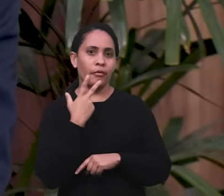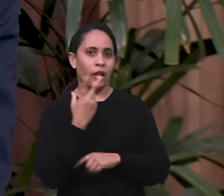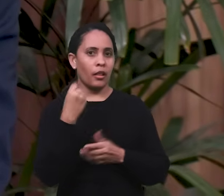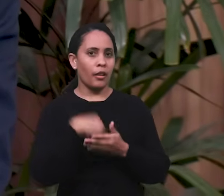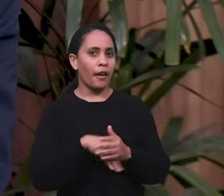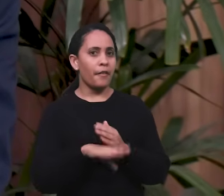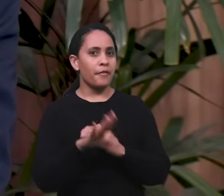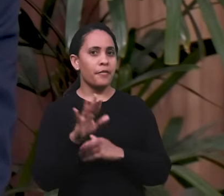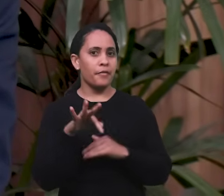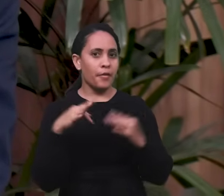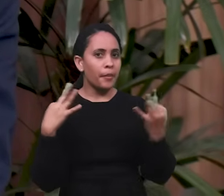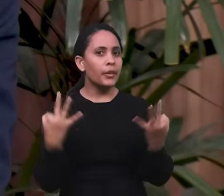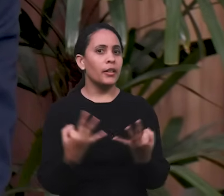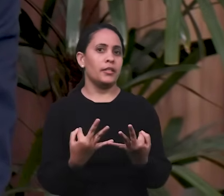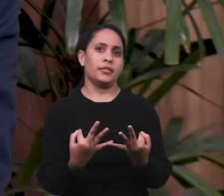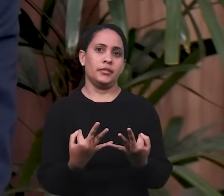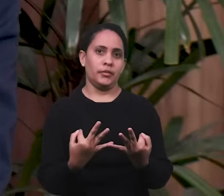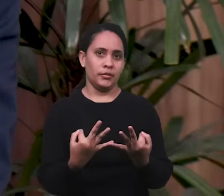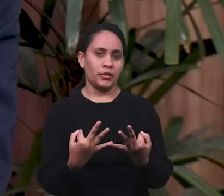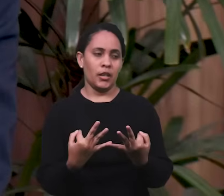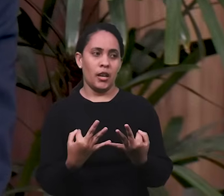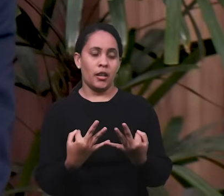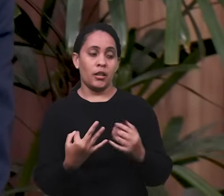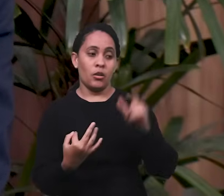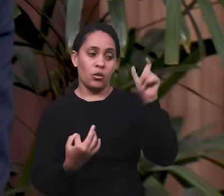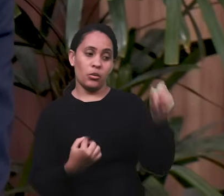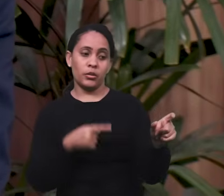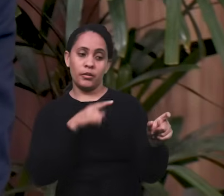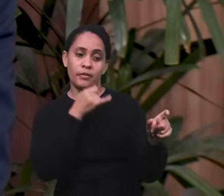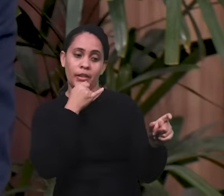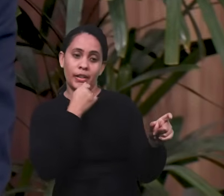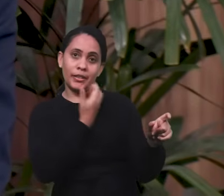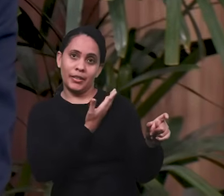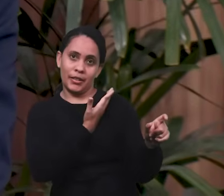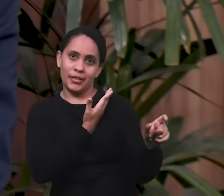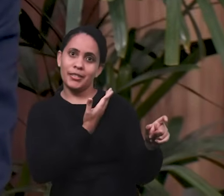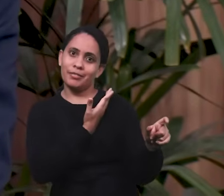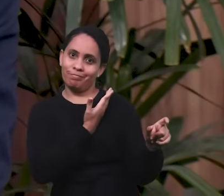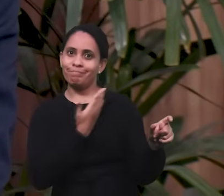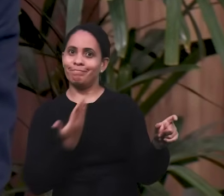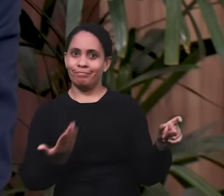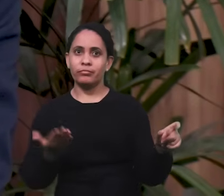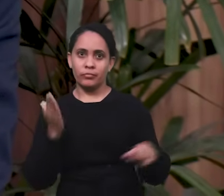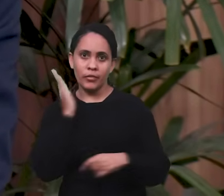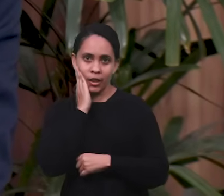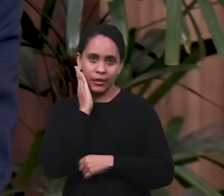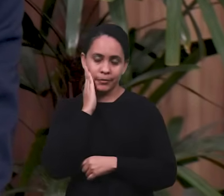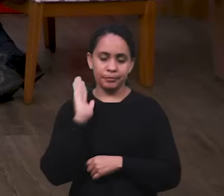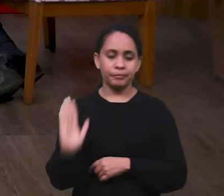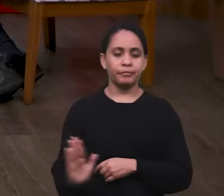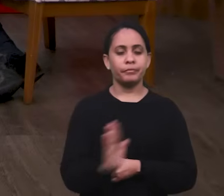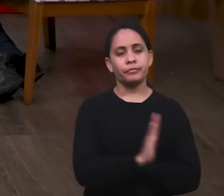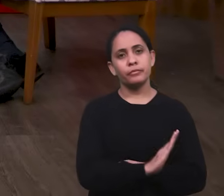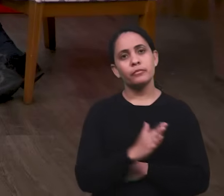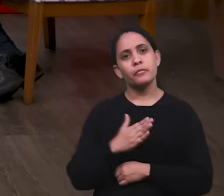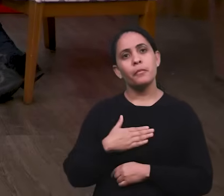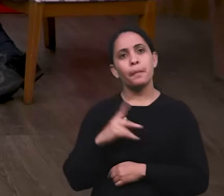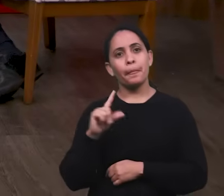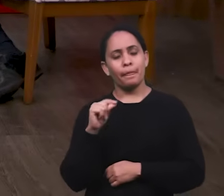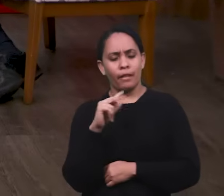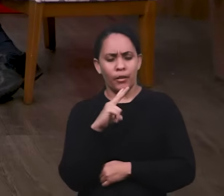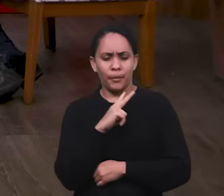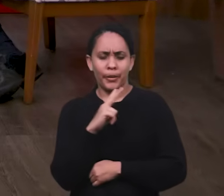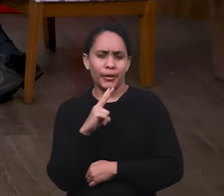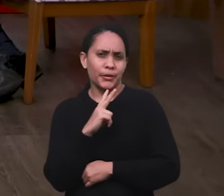na família, para que a sua bênção não seja um motivo de tristeza para o outro. Tá dando para entender? Sim, é porque